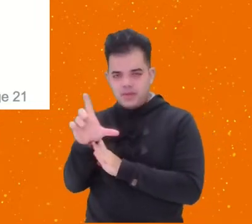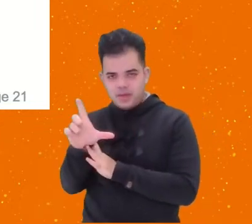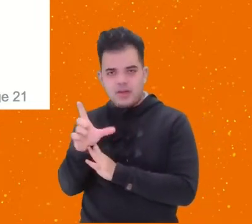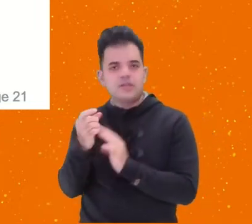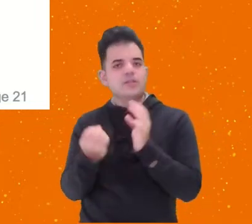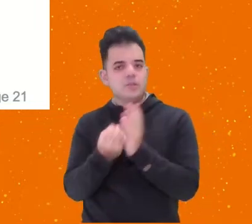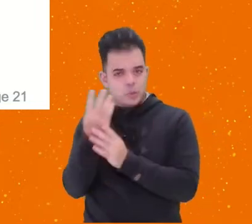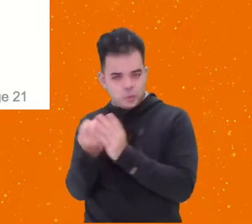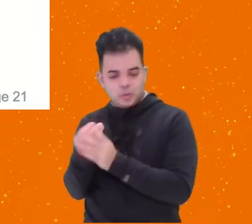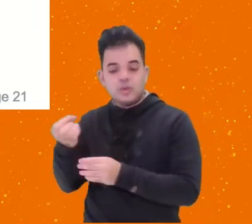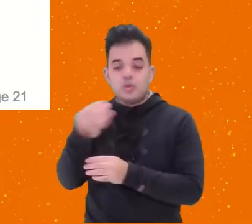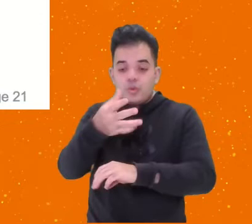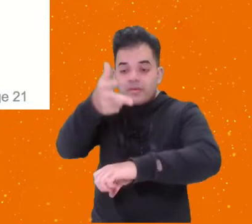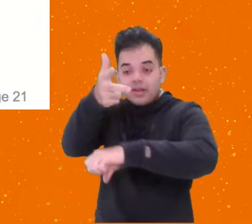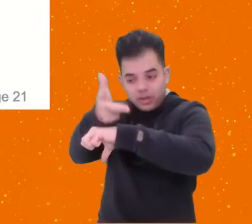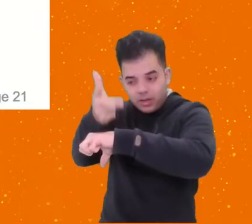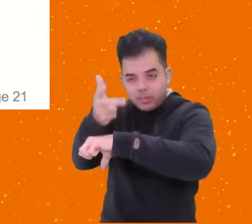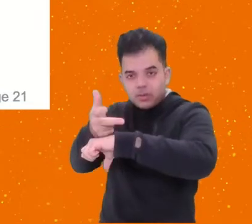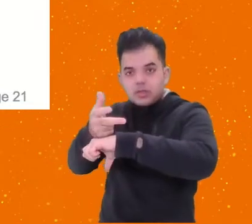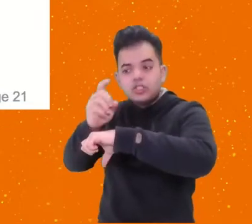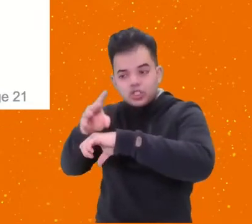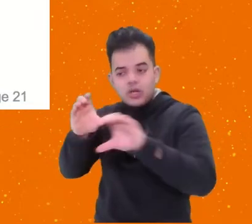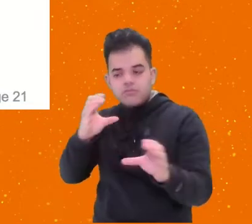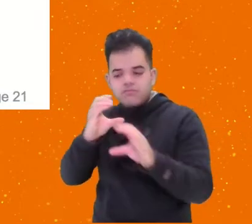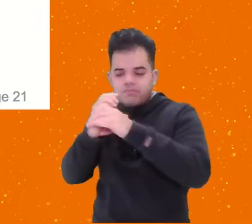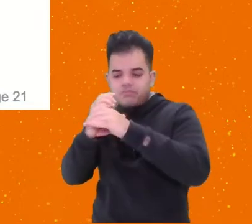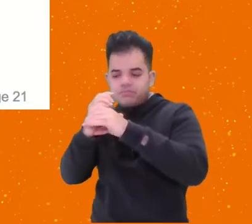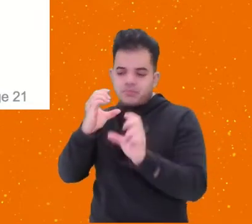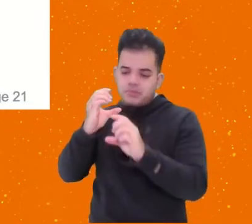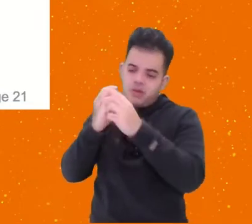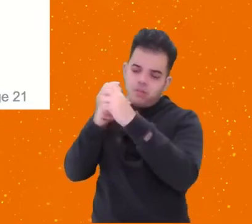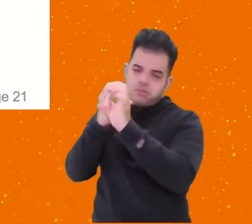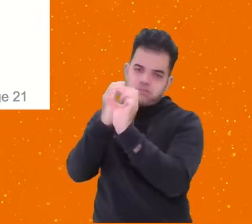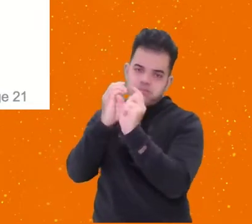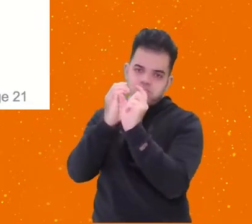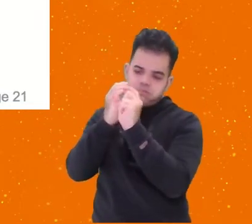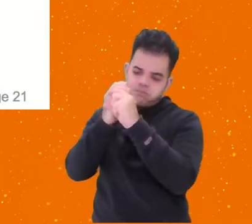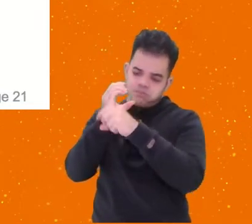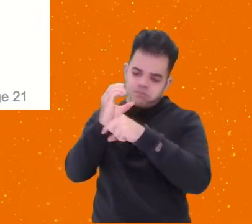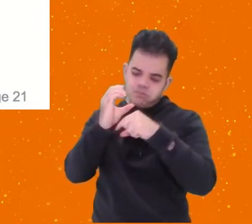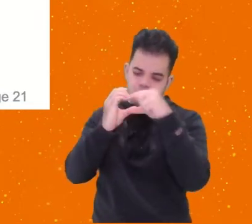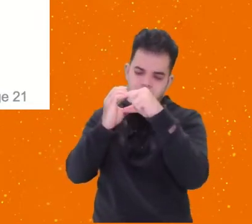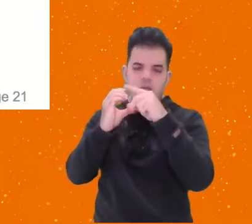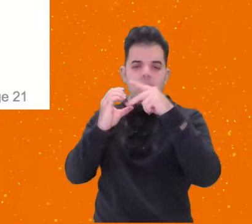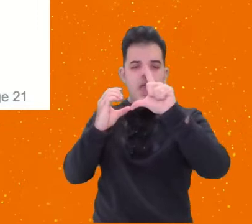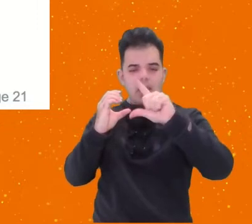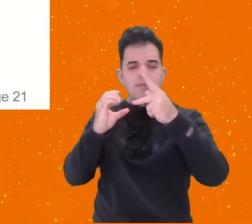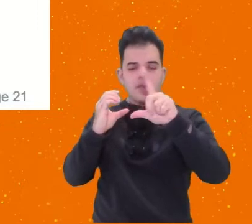essa nova câmera, por exemplo, já vem com um bocal LPL, porque ela tem realmente um bocal maior e ela traz